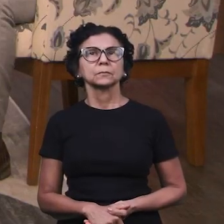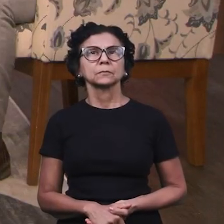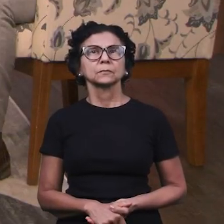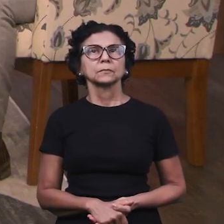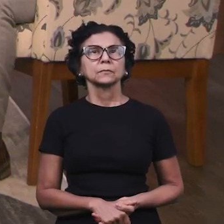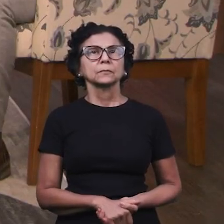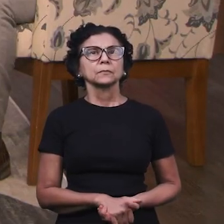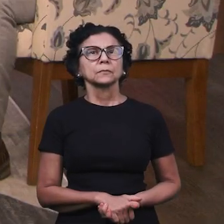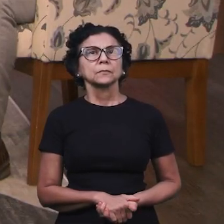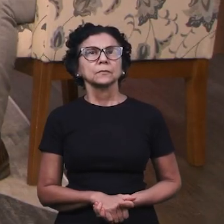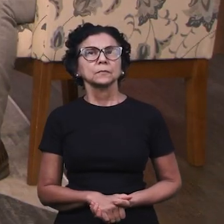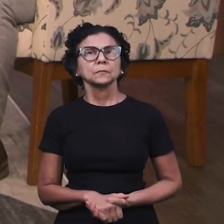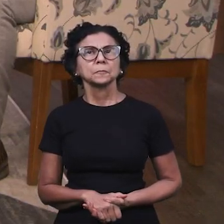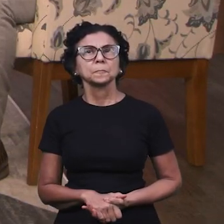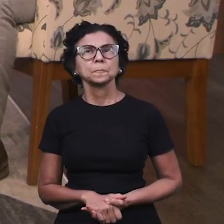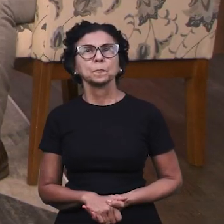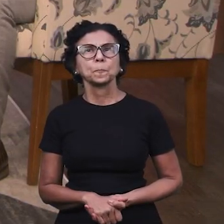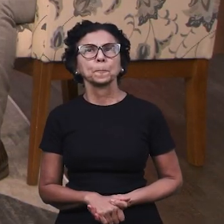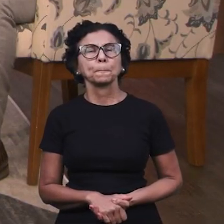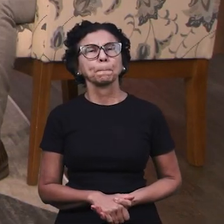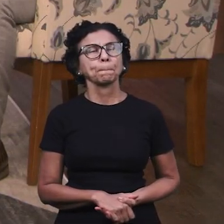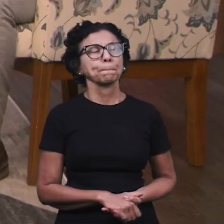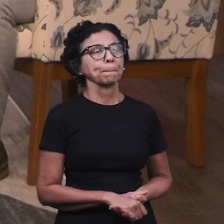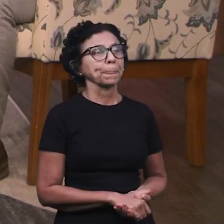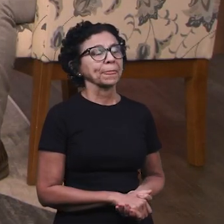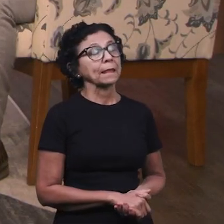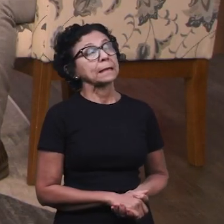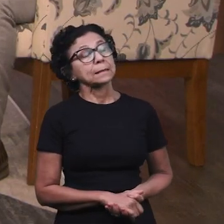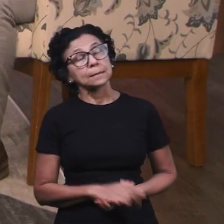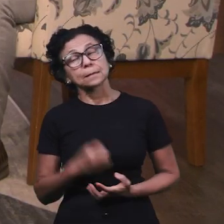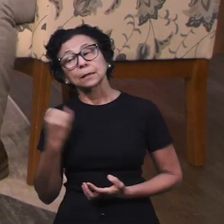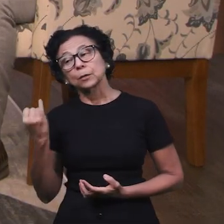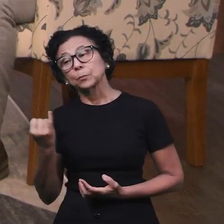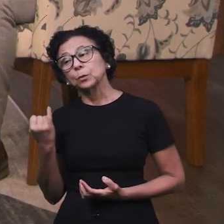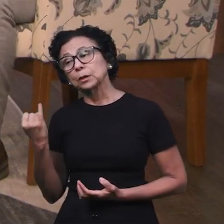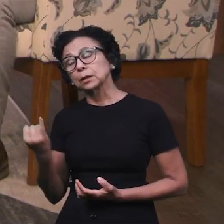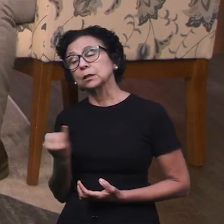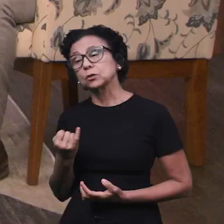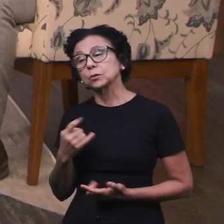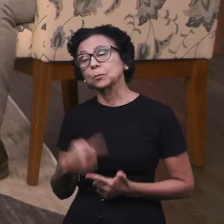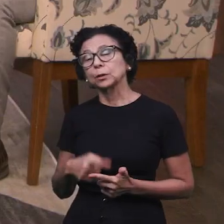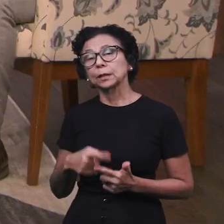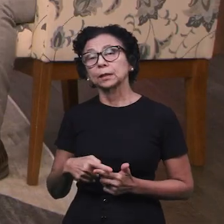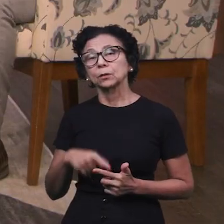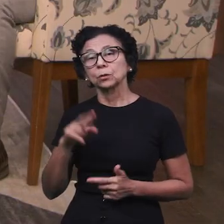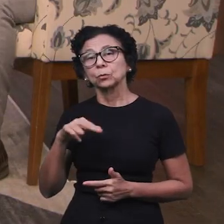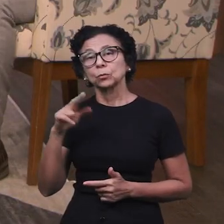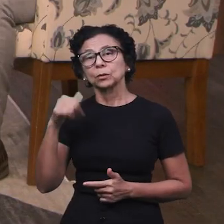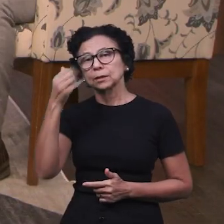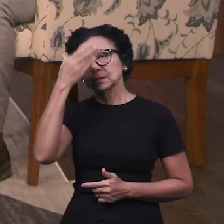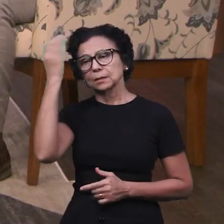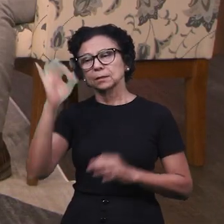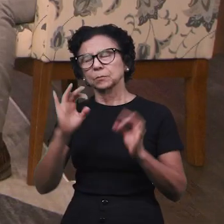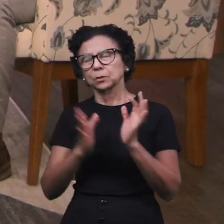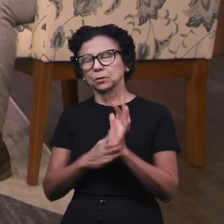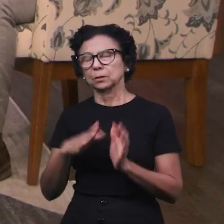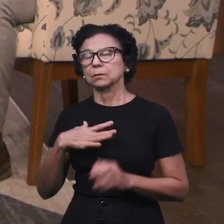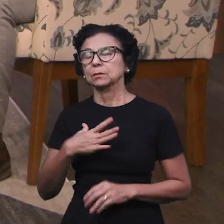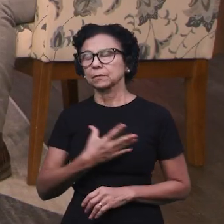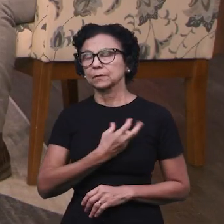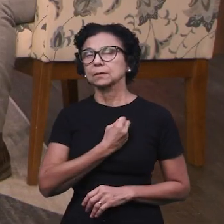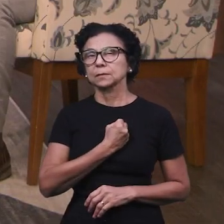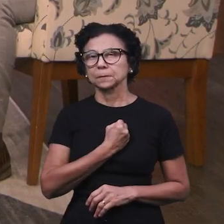abordagem, porque nós não podemos nunca nos desvencilharmos e nos esquecermos do que é o projeto de